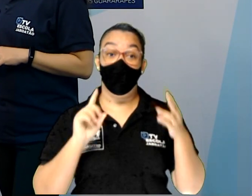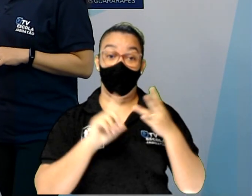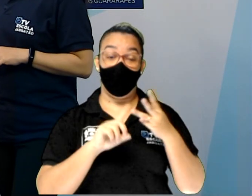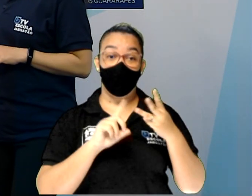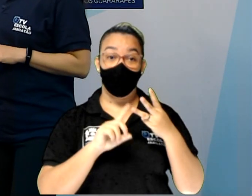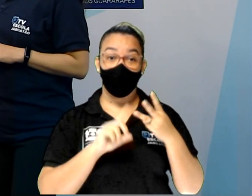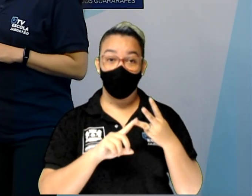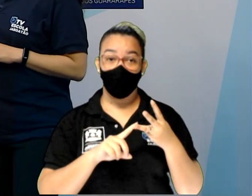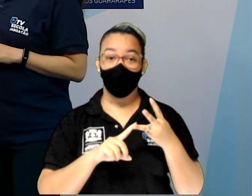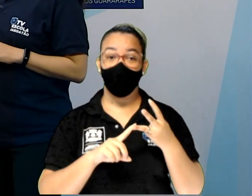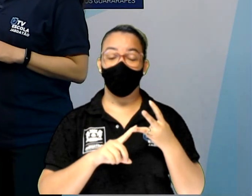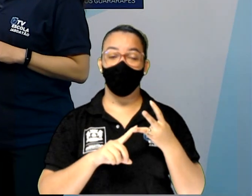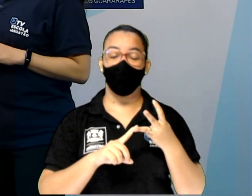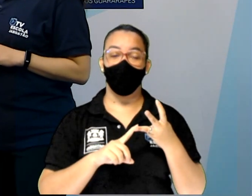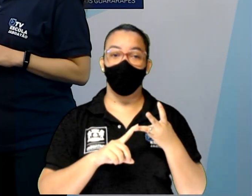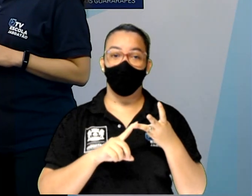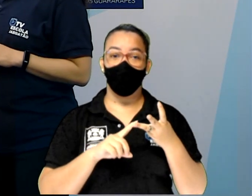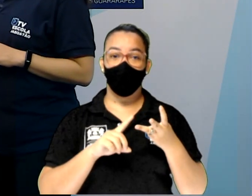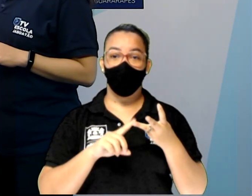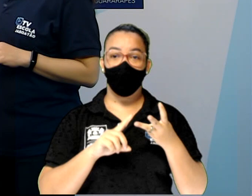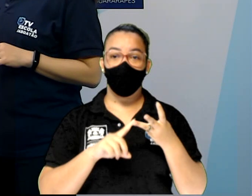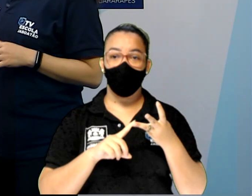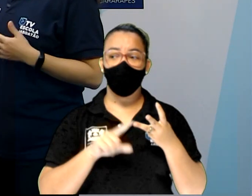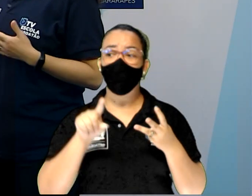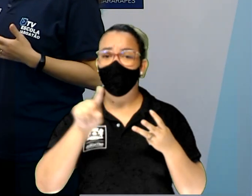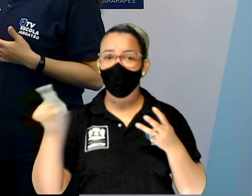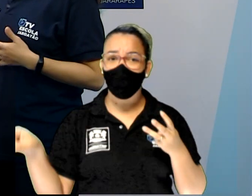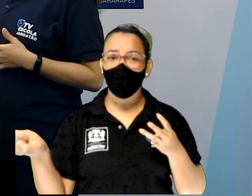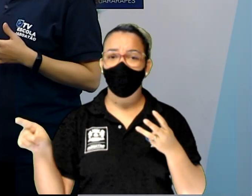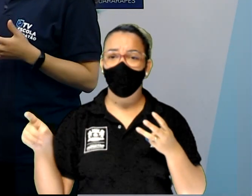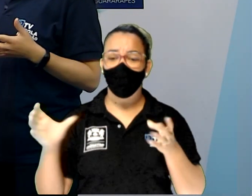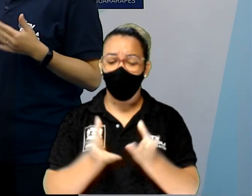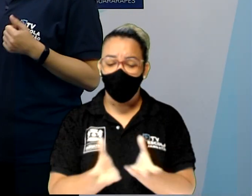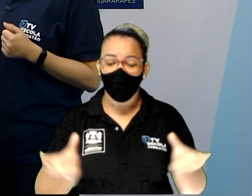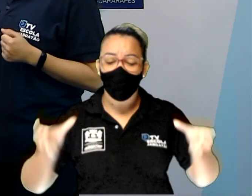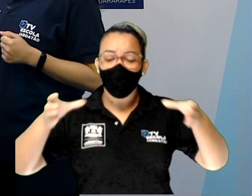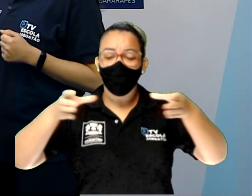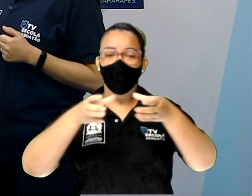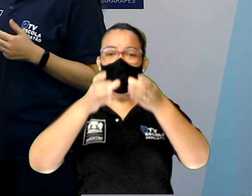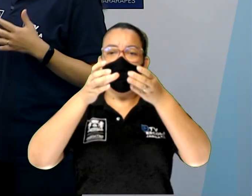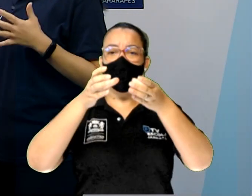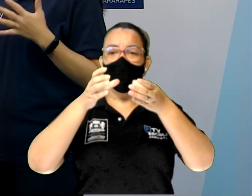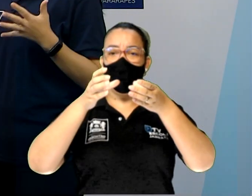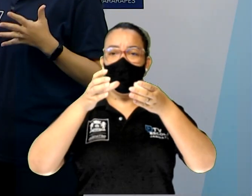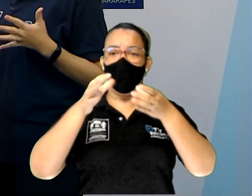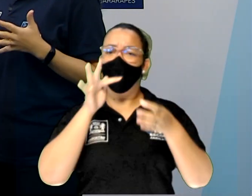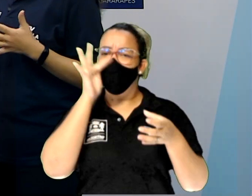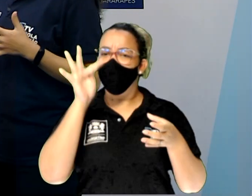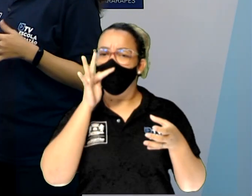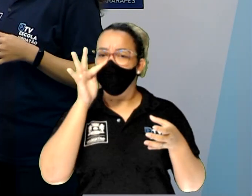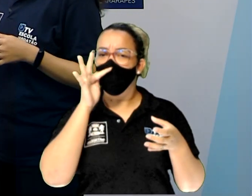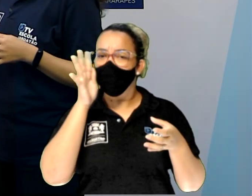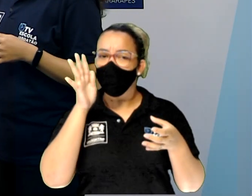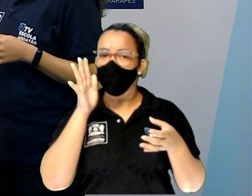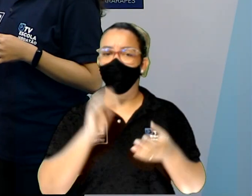Did they carry the plant pots? Eles carregaram vasos de plantas.